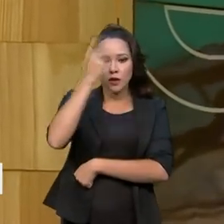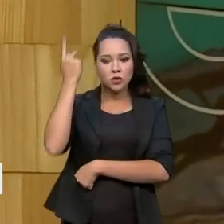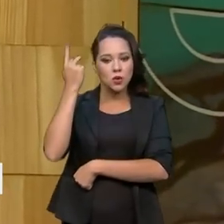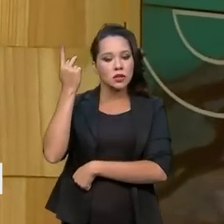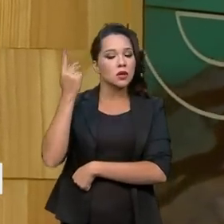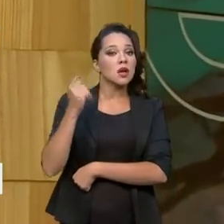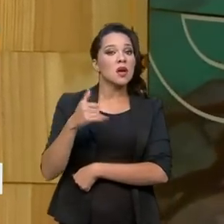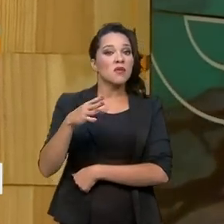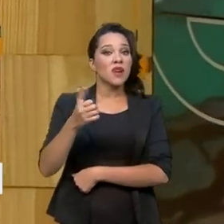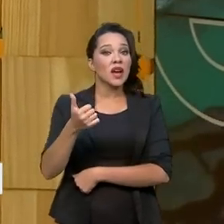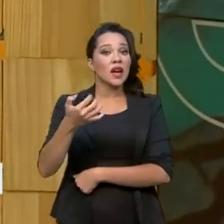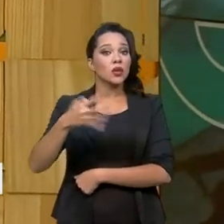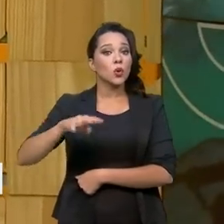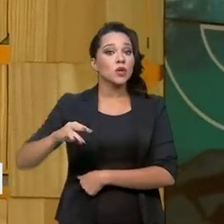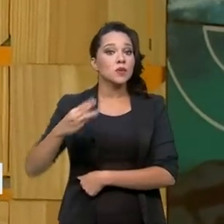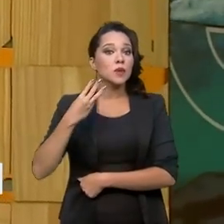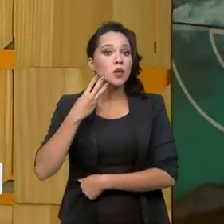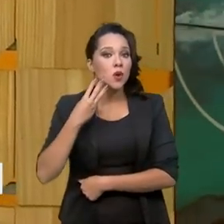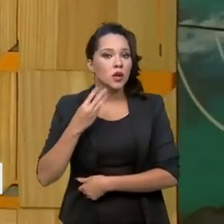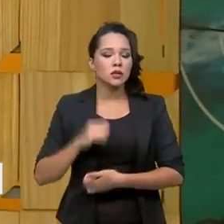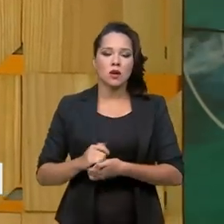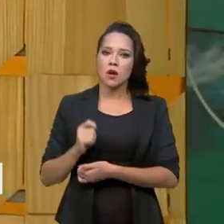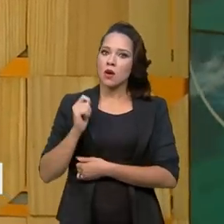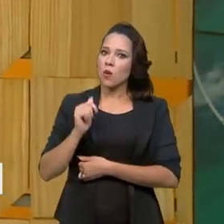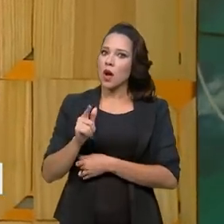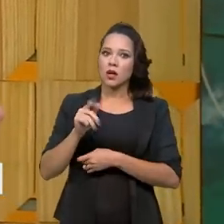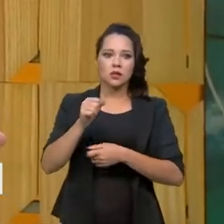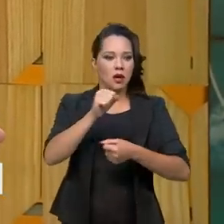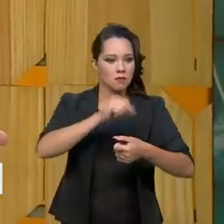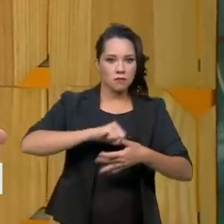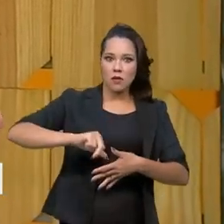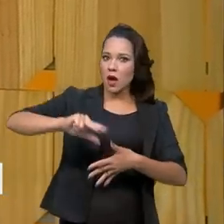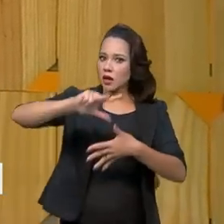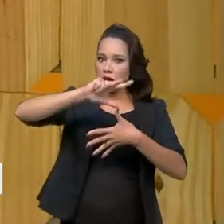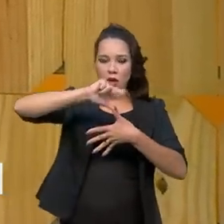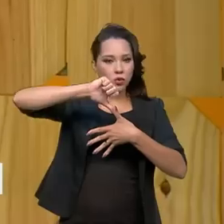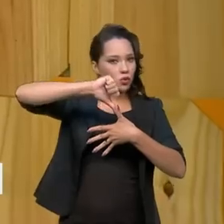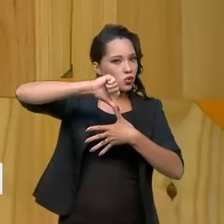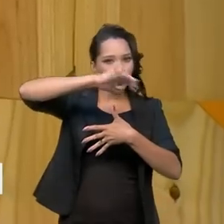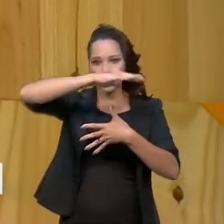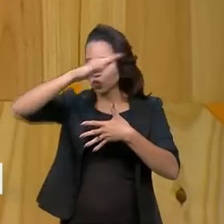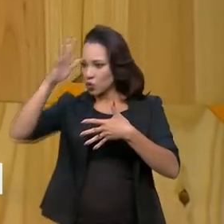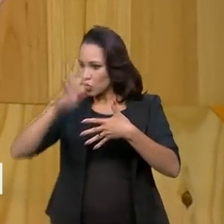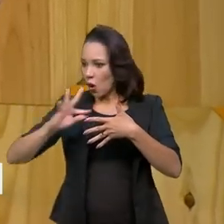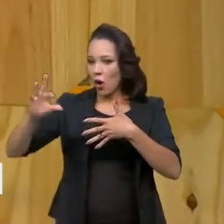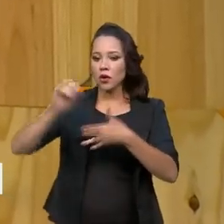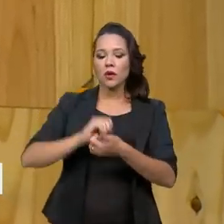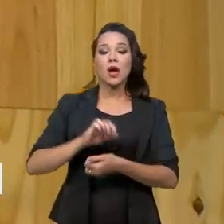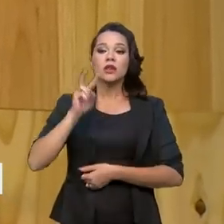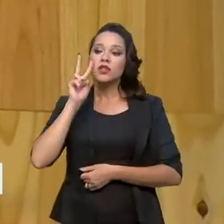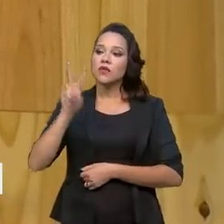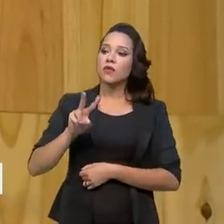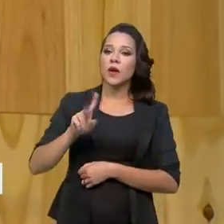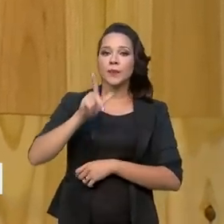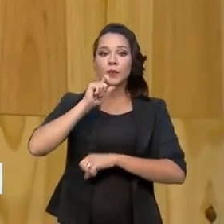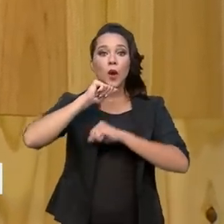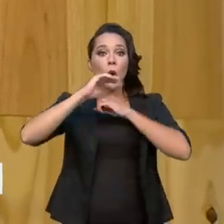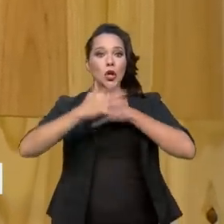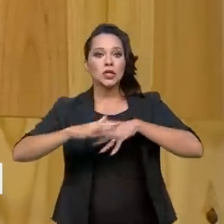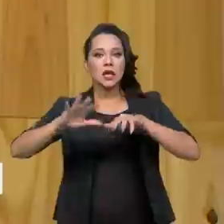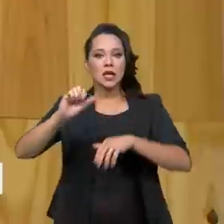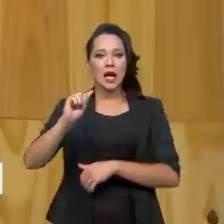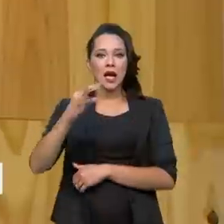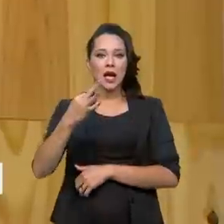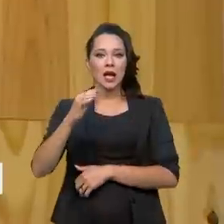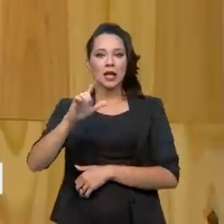vai a 14 milhões, significa quase que a dimensão da América do Sul inteira. A gente pega o Oceano Atlântico, vê no mapa a